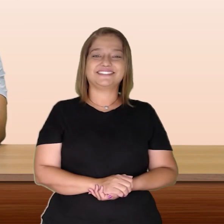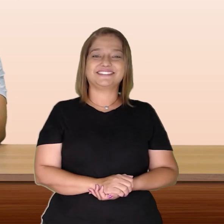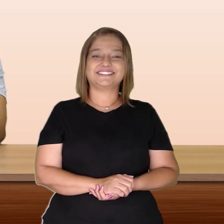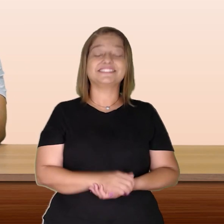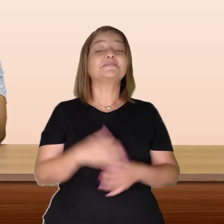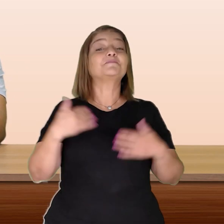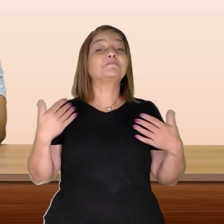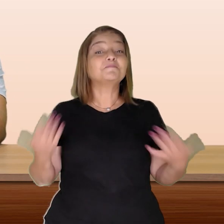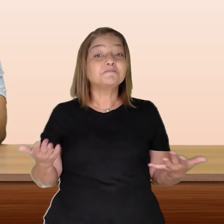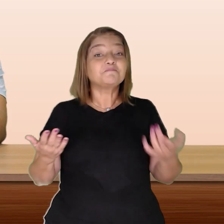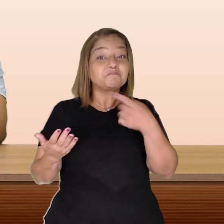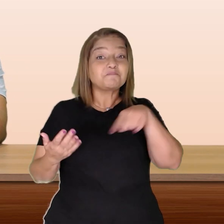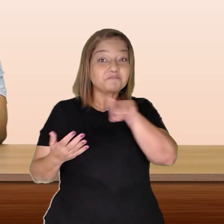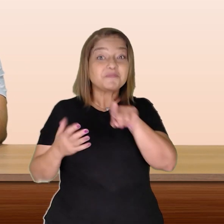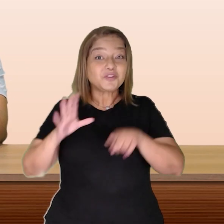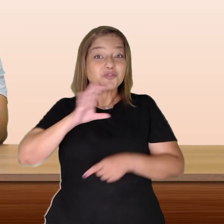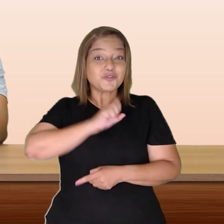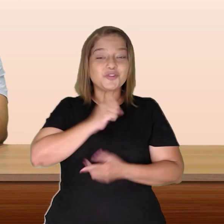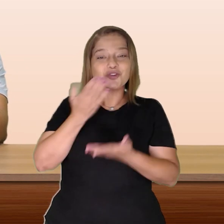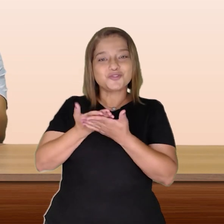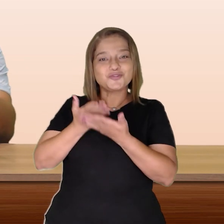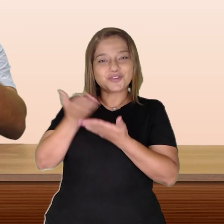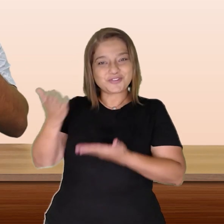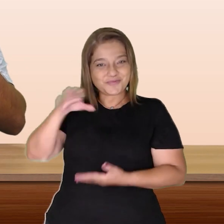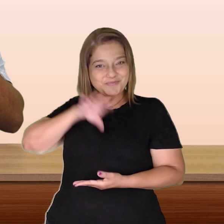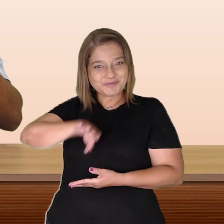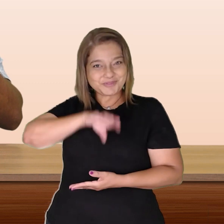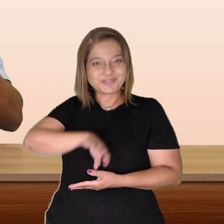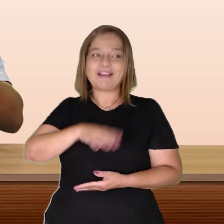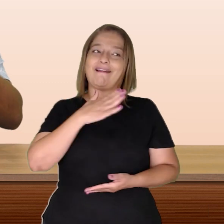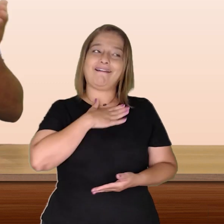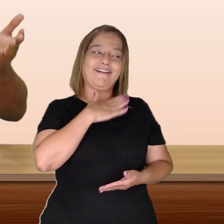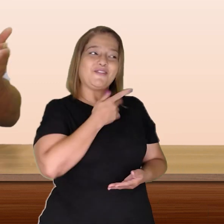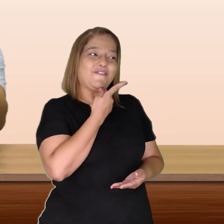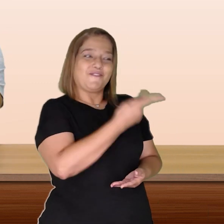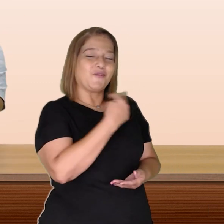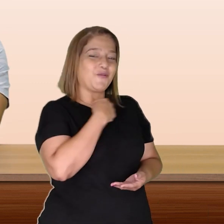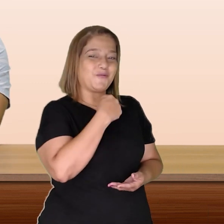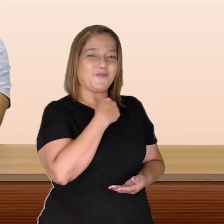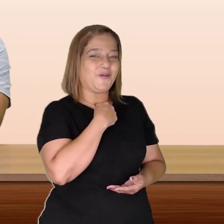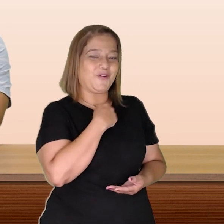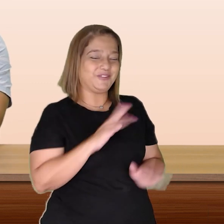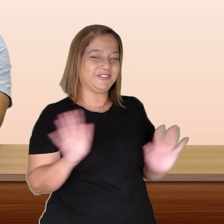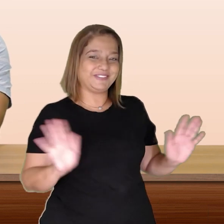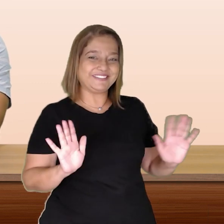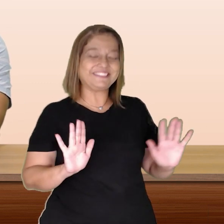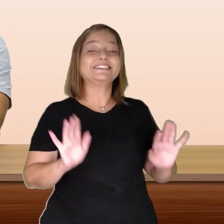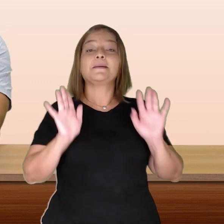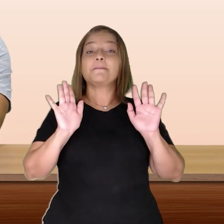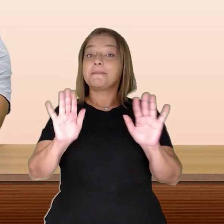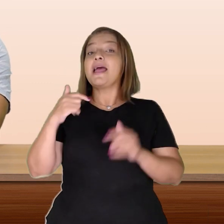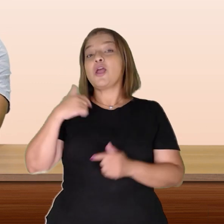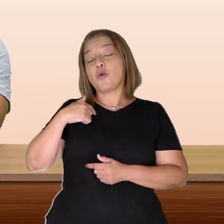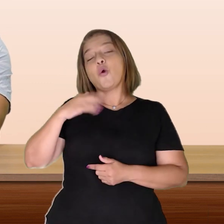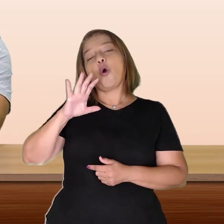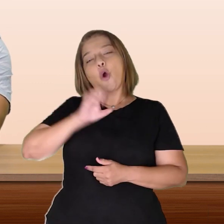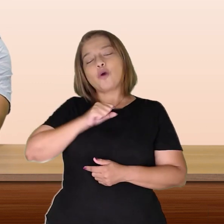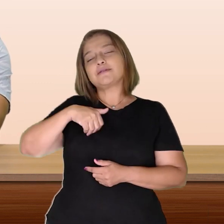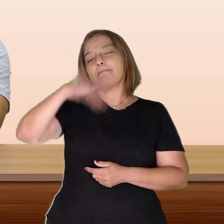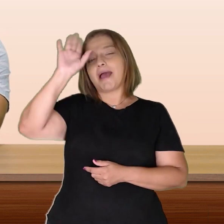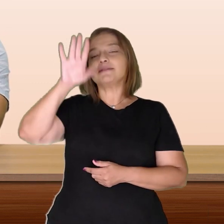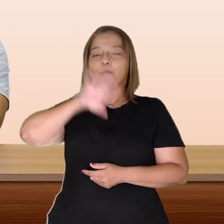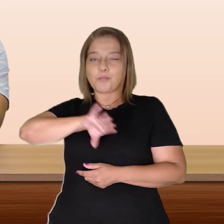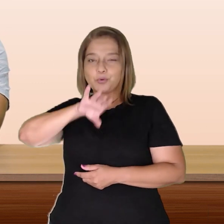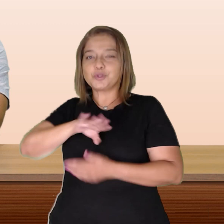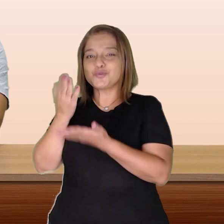E aí, curtiram essa aula de língua portuguesa? Eu sou suspeito para falar, né? Embora eu prefira estudar língua